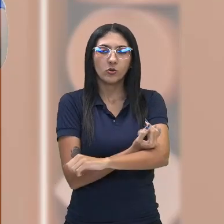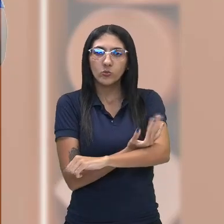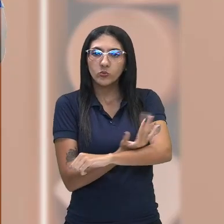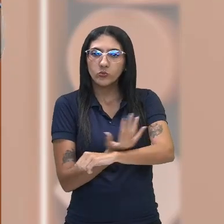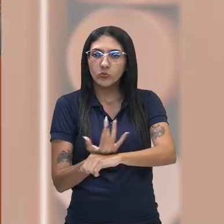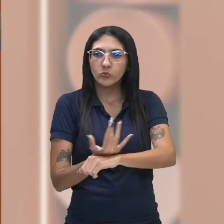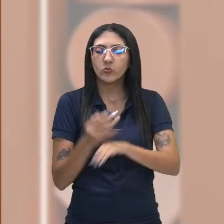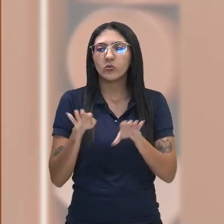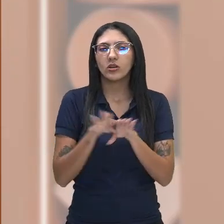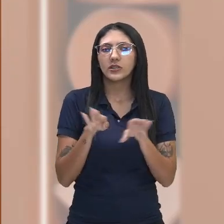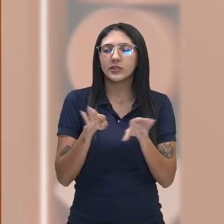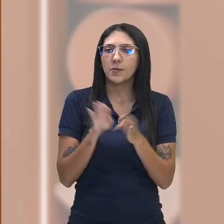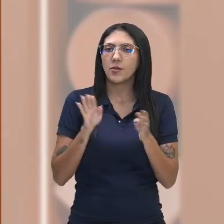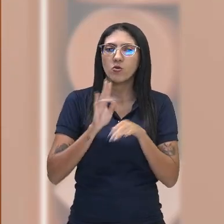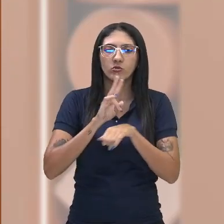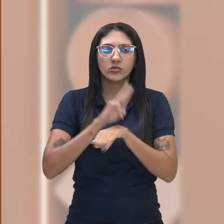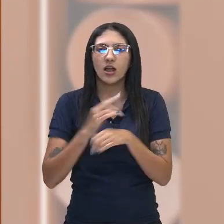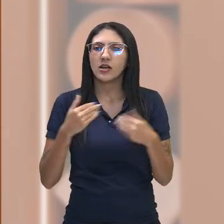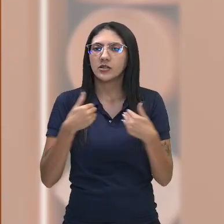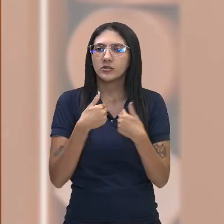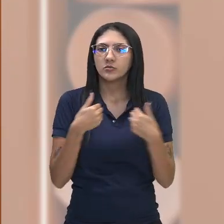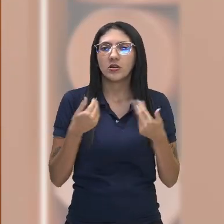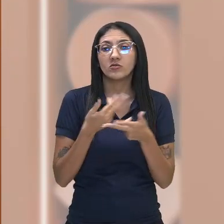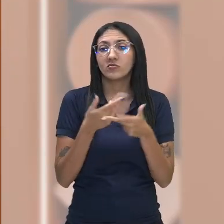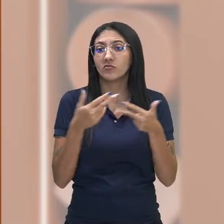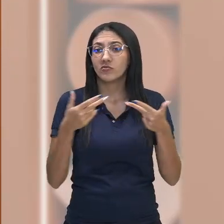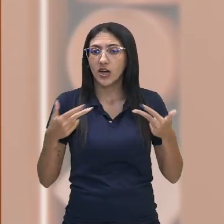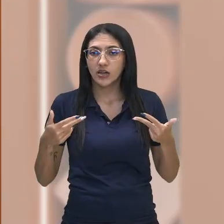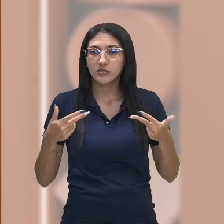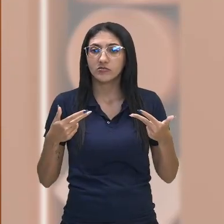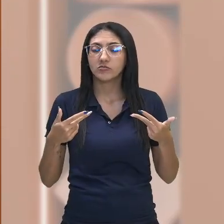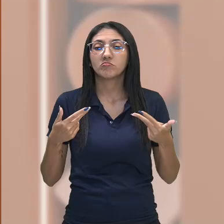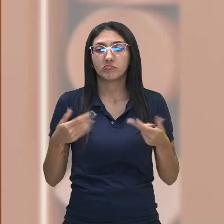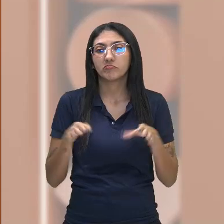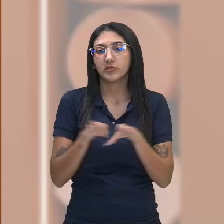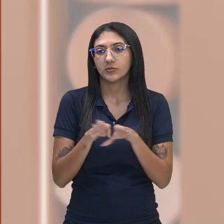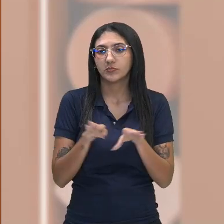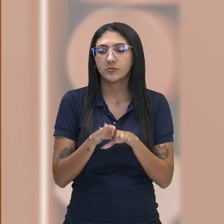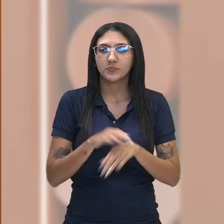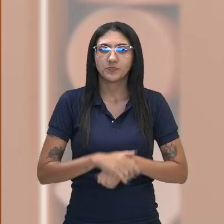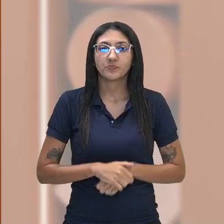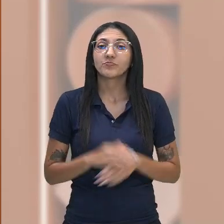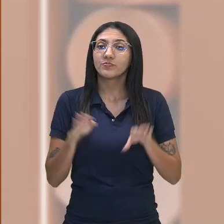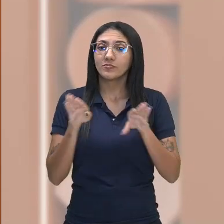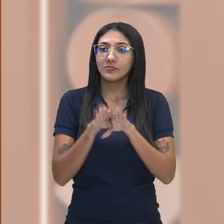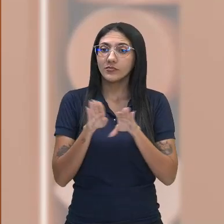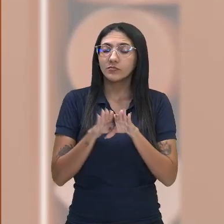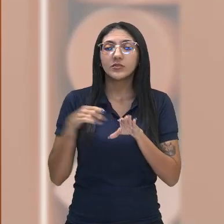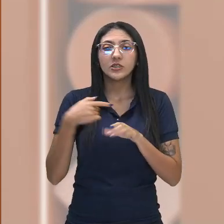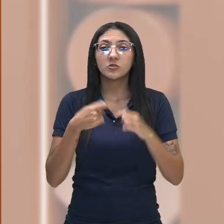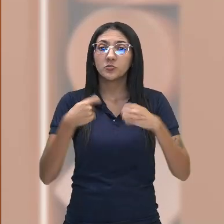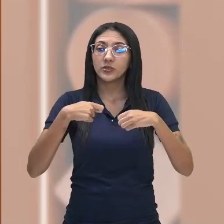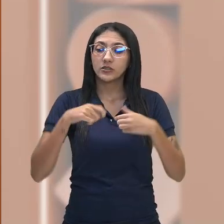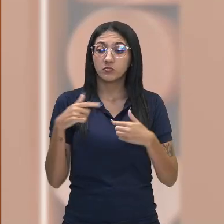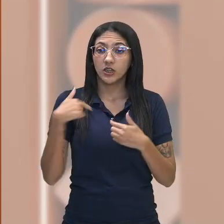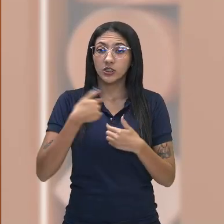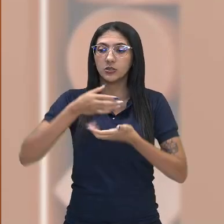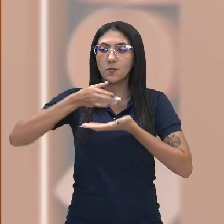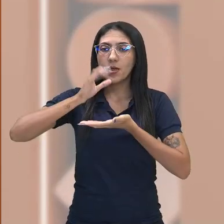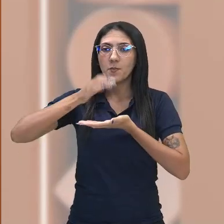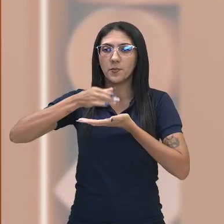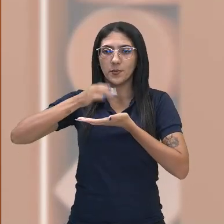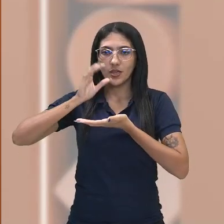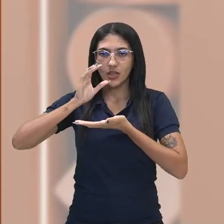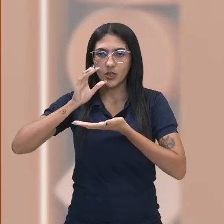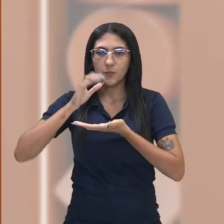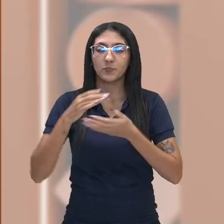a criação de animais também, a pecuária, porque os animais também precisam de água, como também nós precisamos não só para nos hidratar,